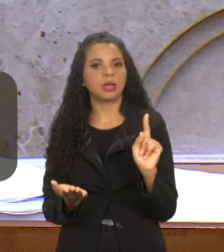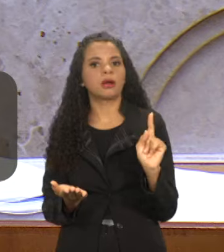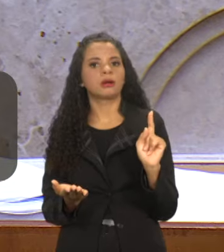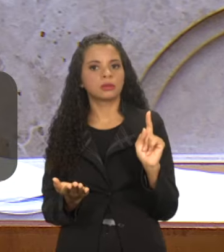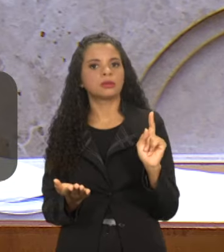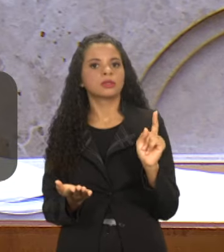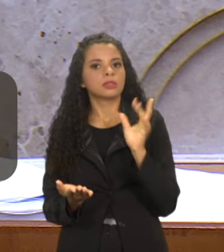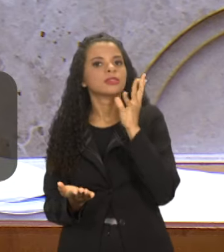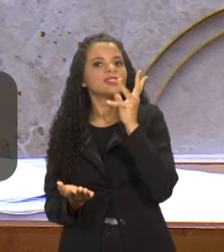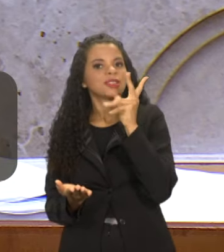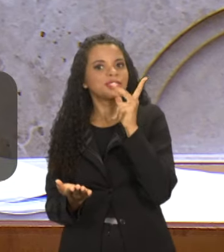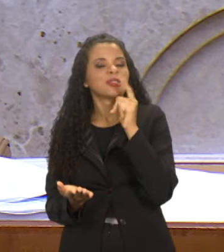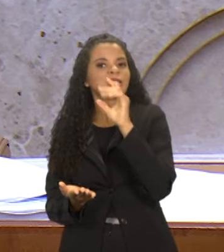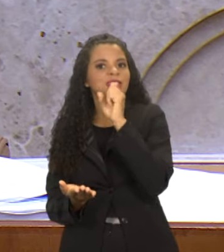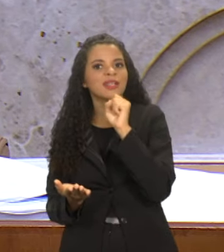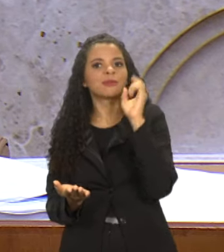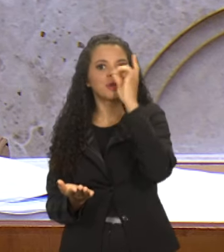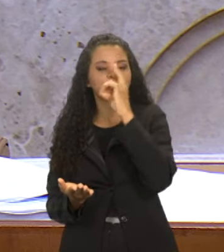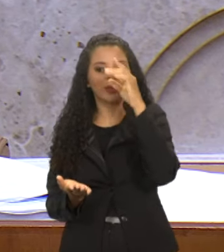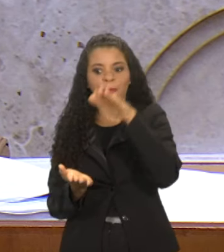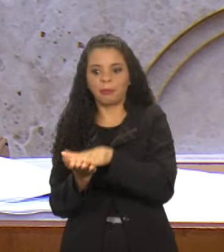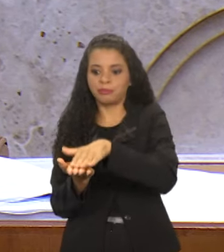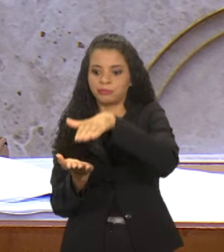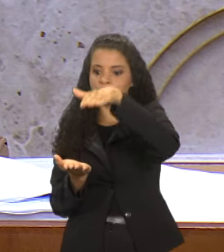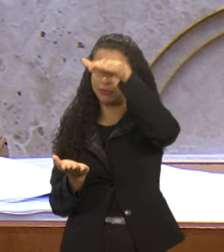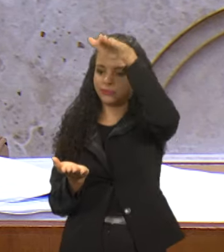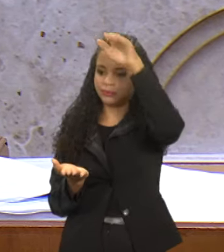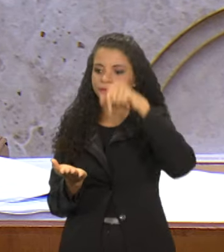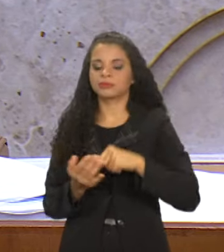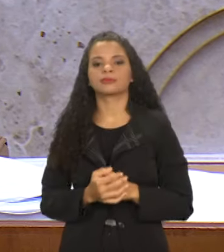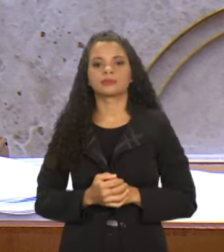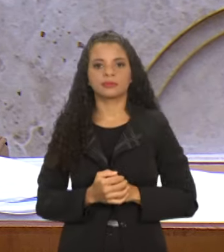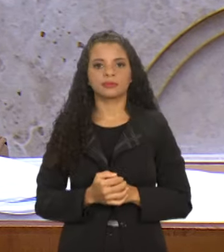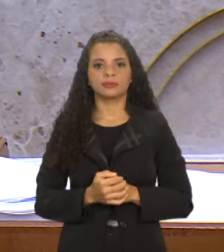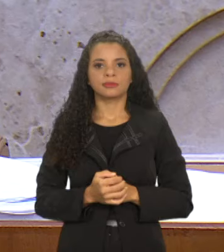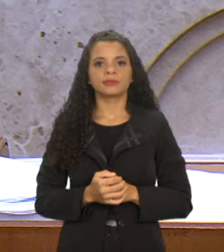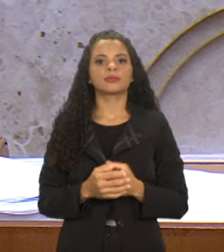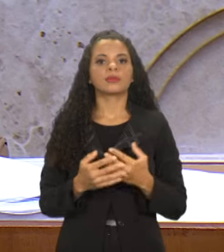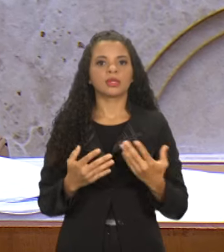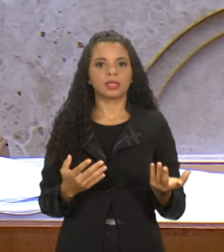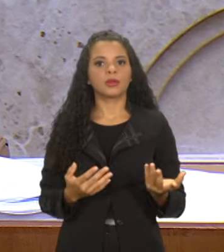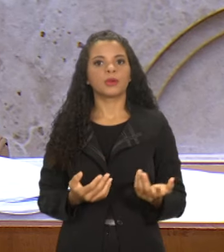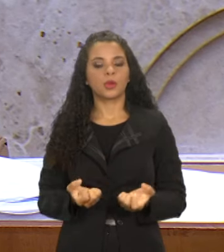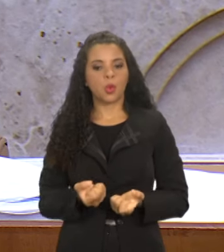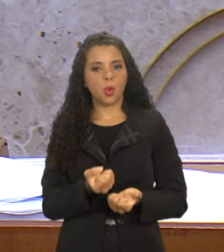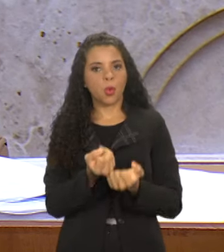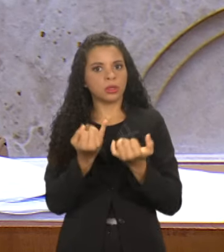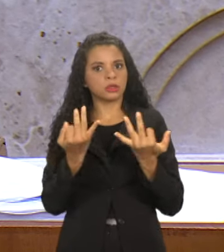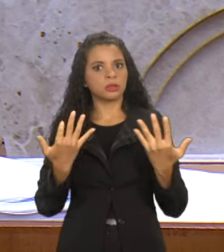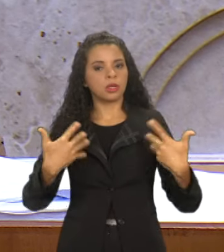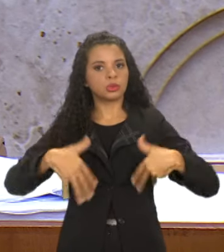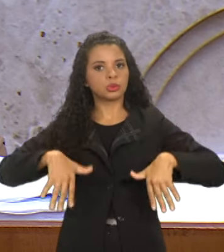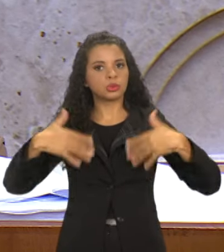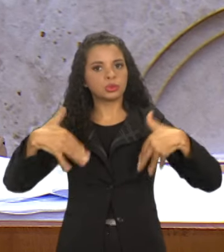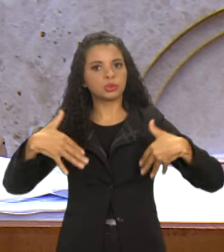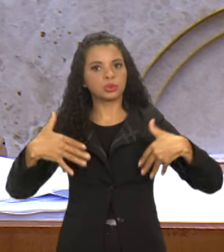Então, eu acho que foi um número muito expressivo de uma negociação